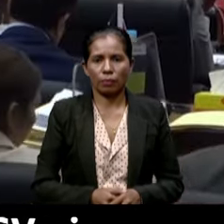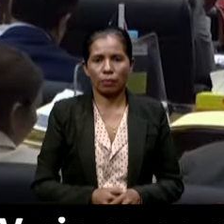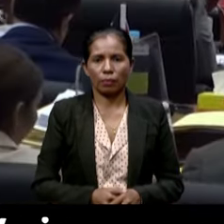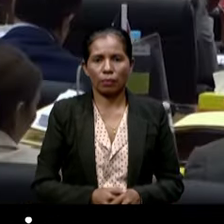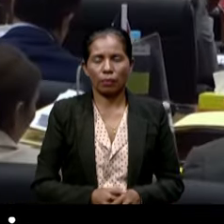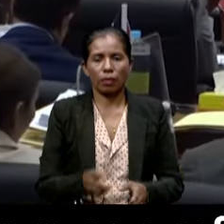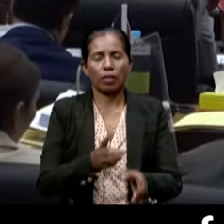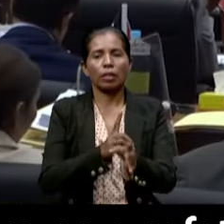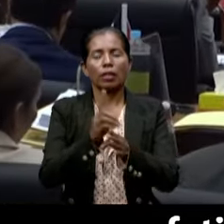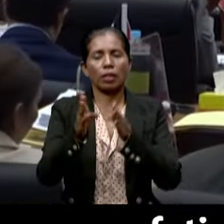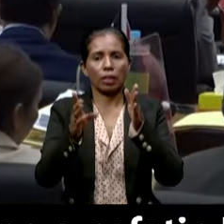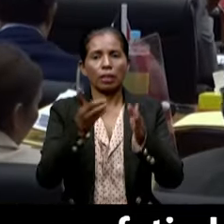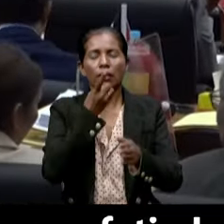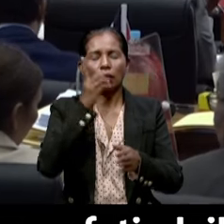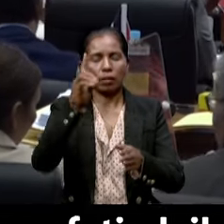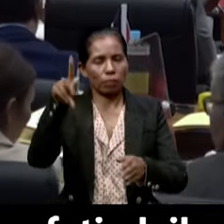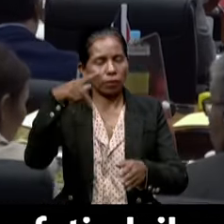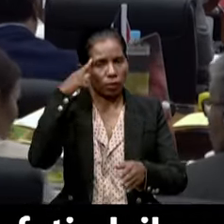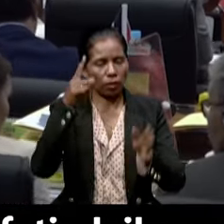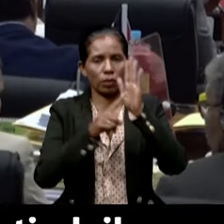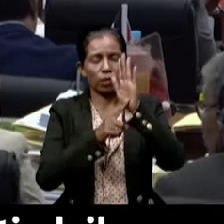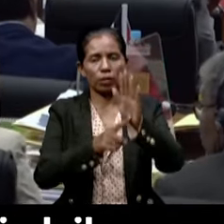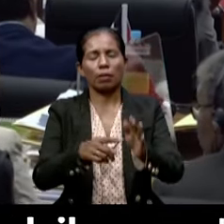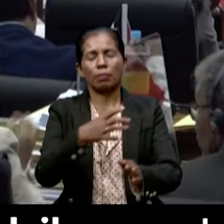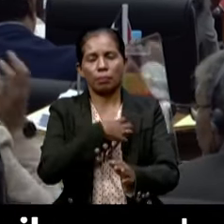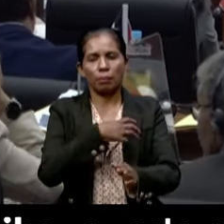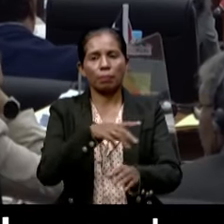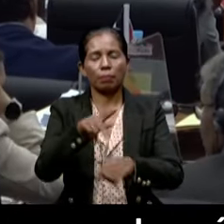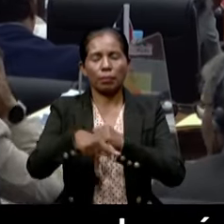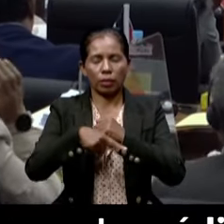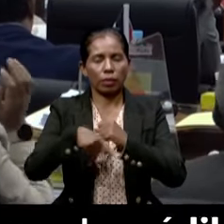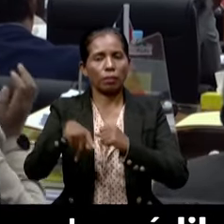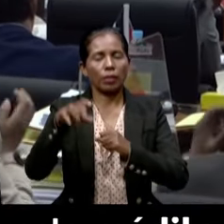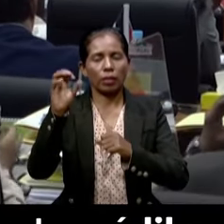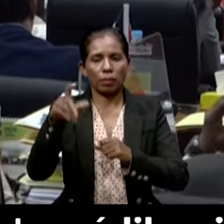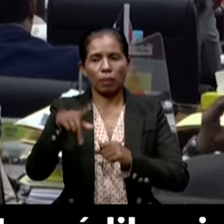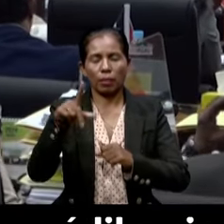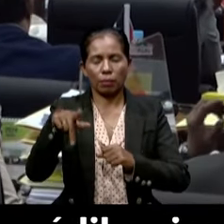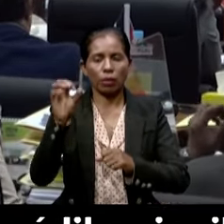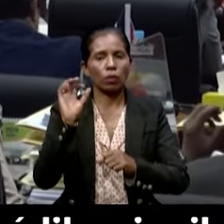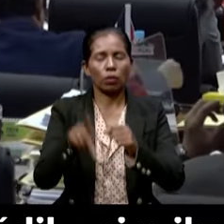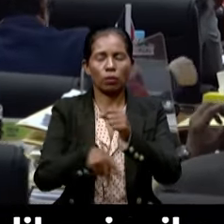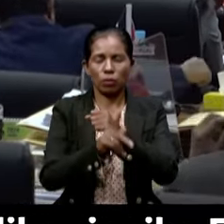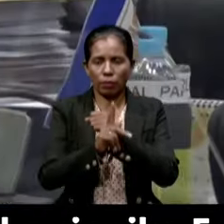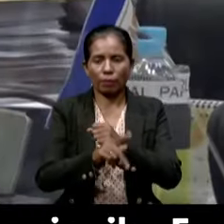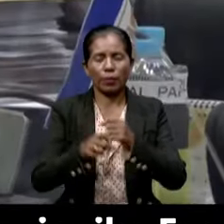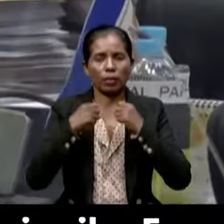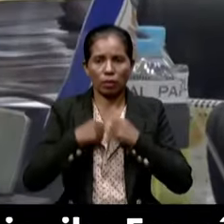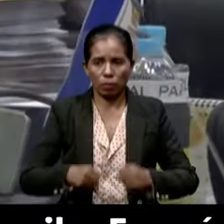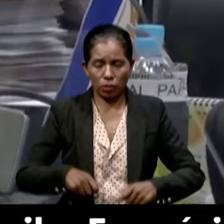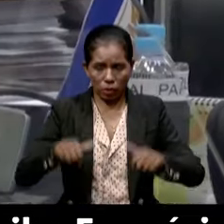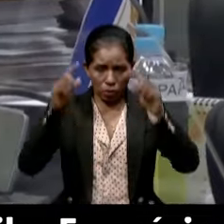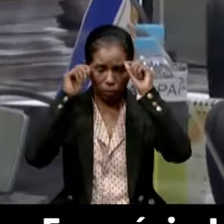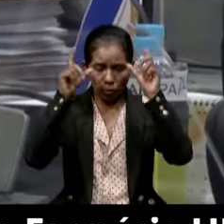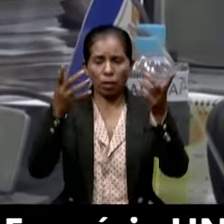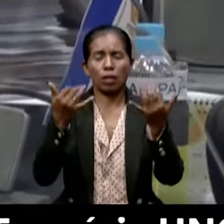Lihusi deklarasan politika nebe atau si bangkada PD, Fratelling, PLP, no kuntu, segunda ne considera setor Saudi Timor Leste da daune